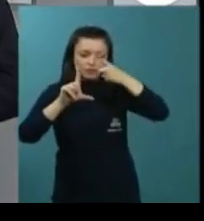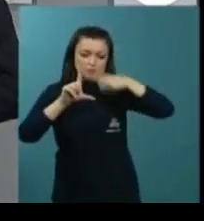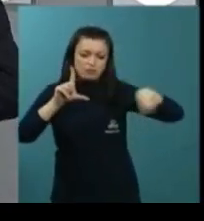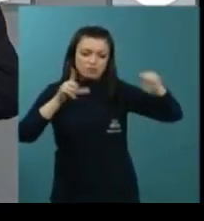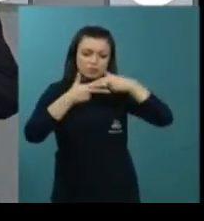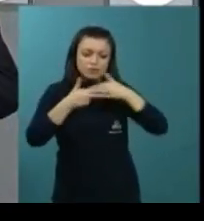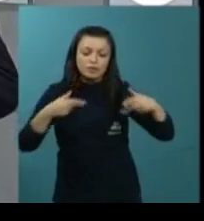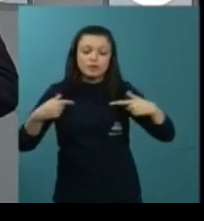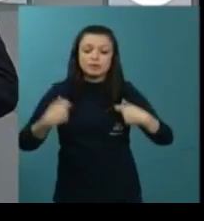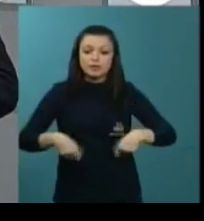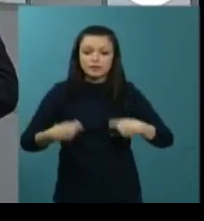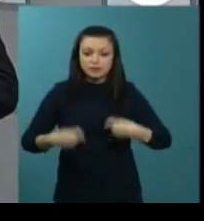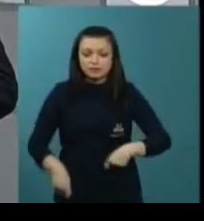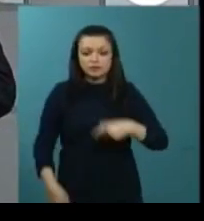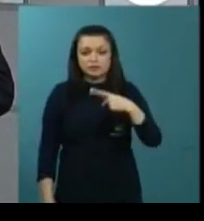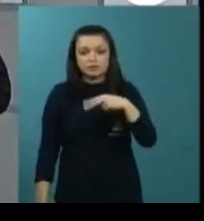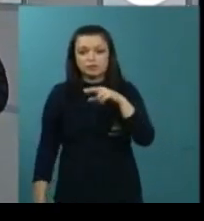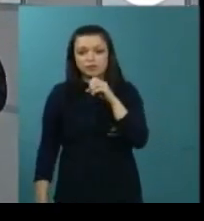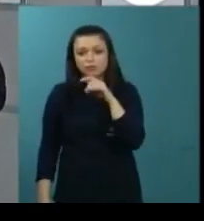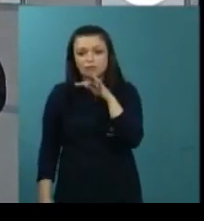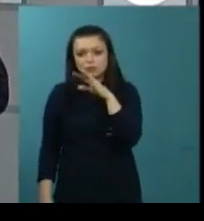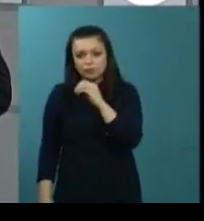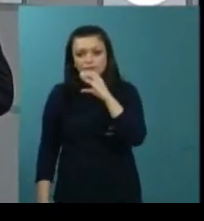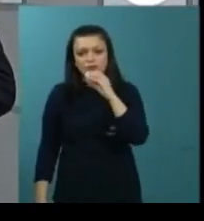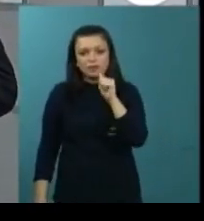chamado produto cartesiano.